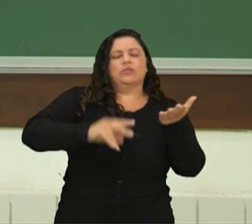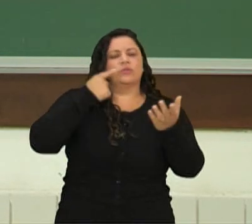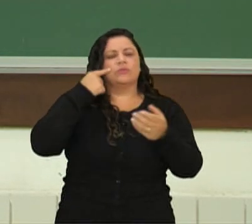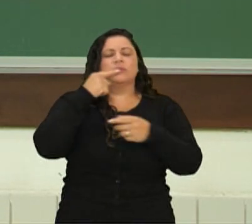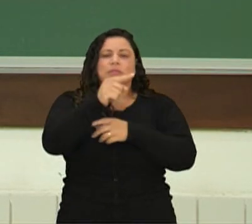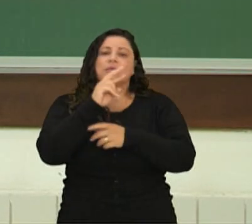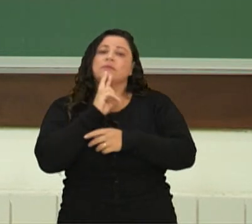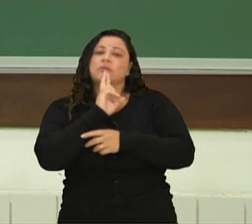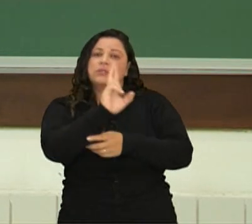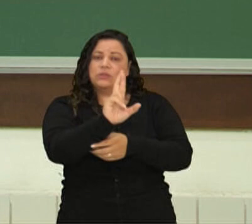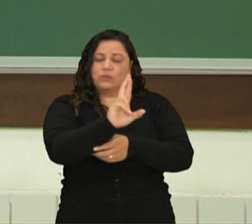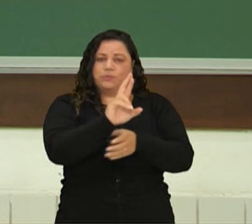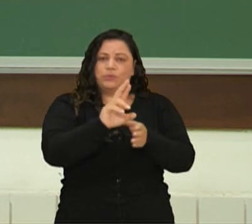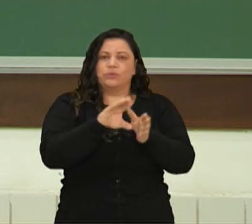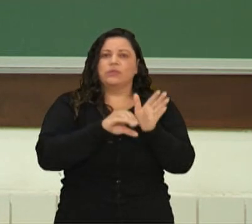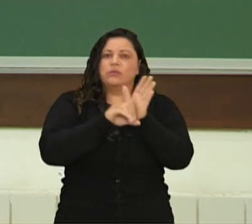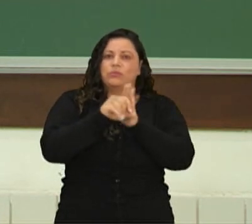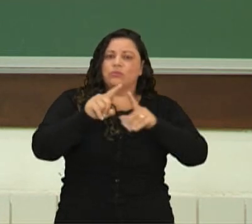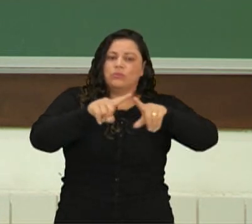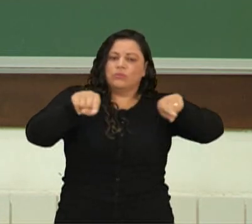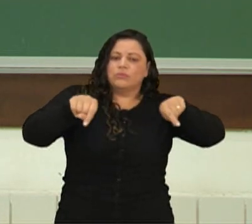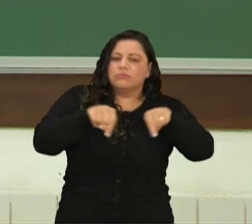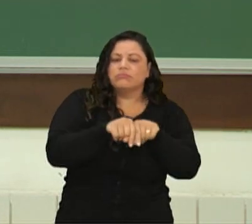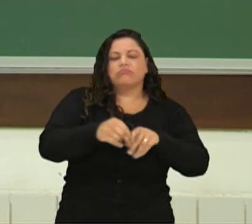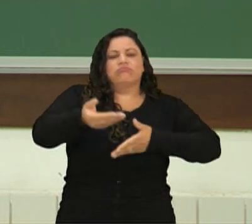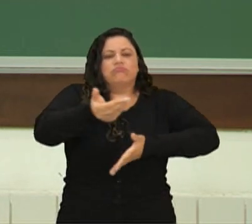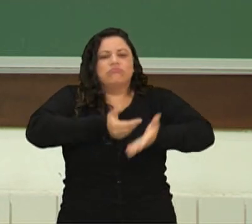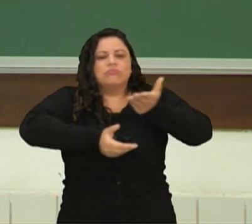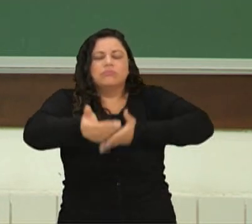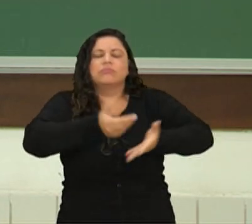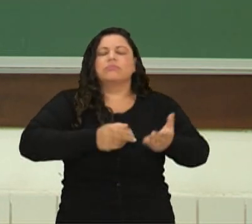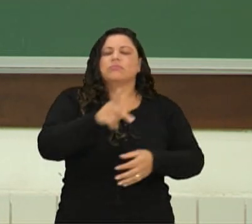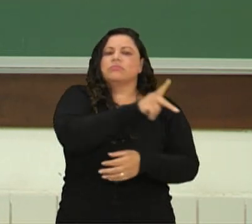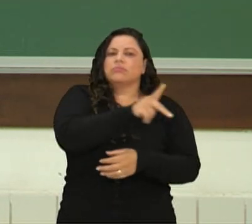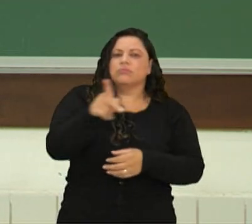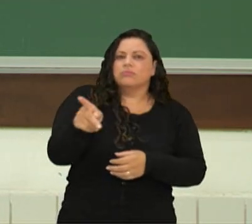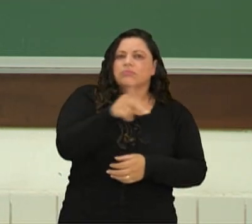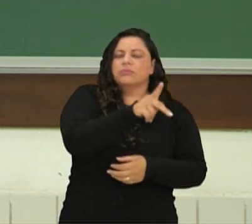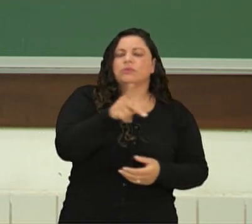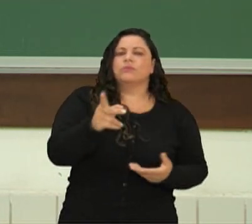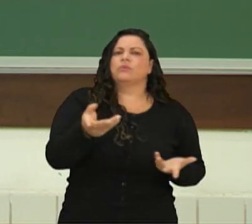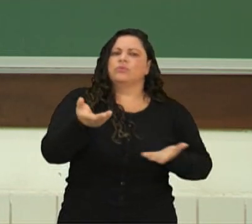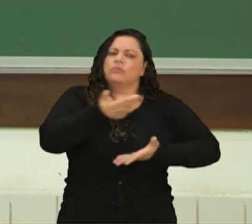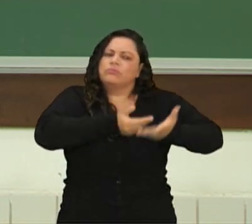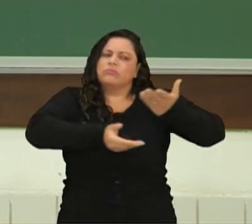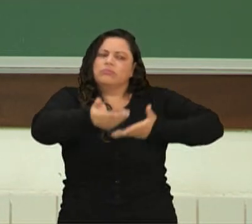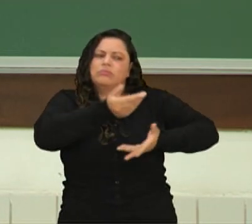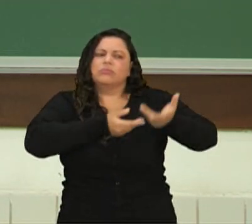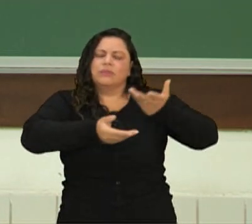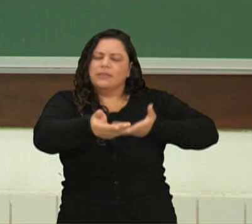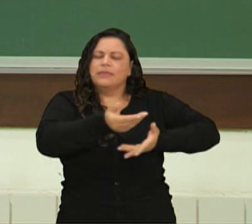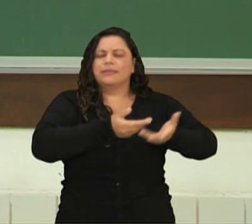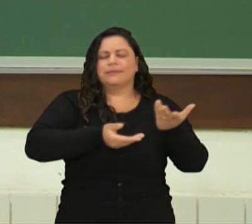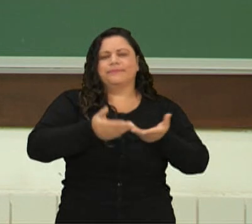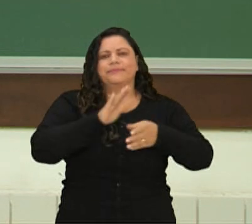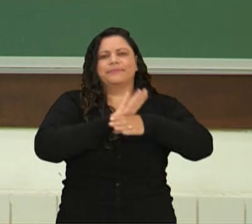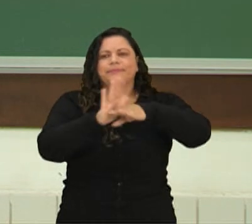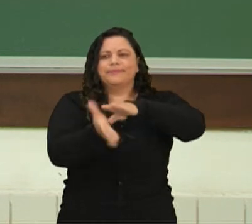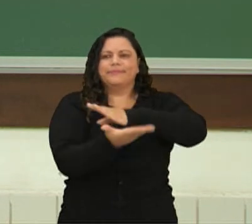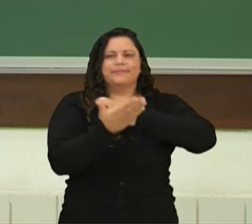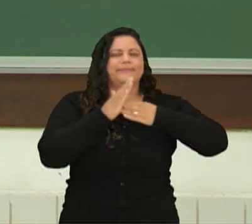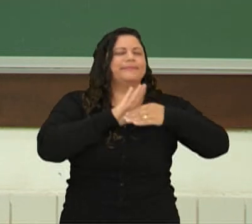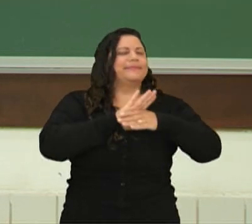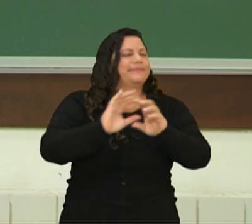sua presença, né? Interagir com os seus professores, buscar essa interação, que assim a gente vai se ajudando,